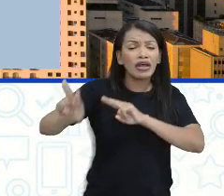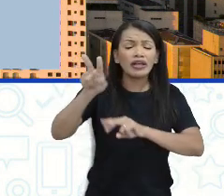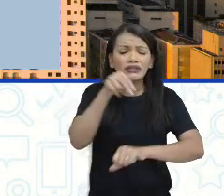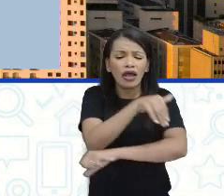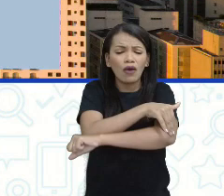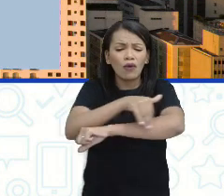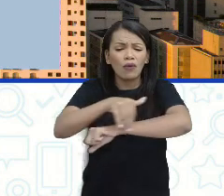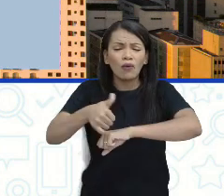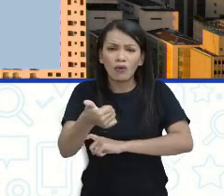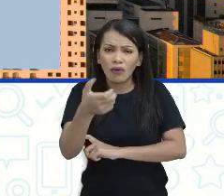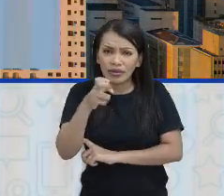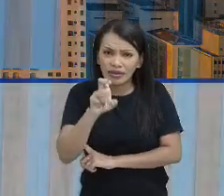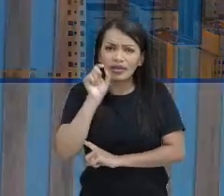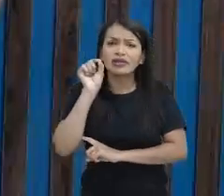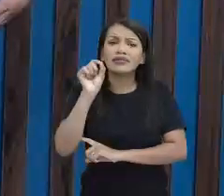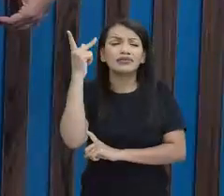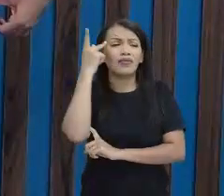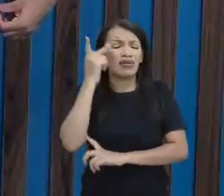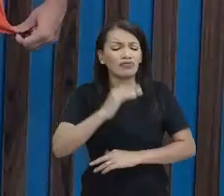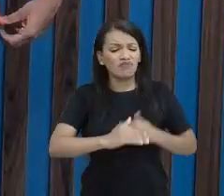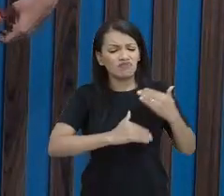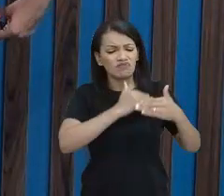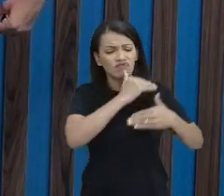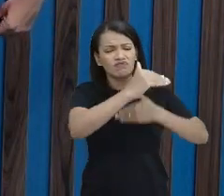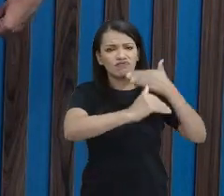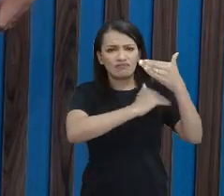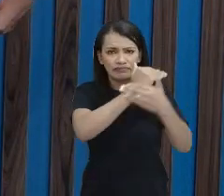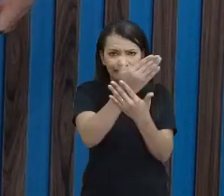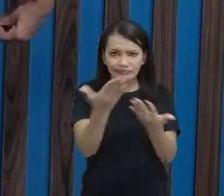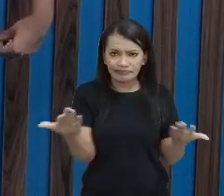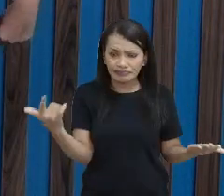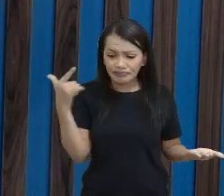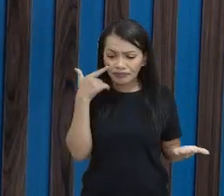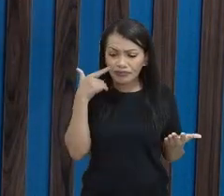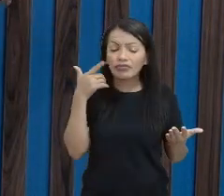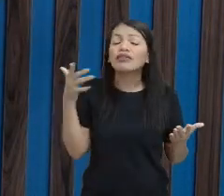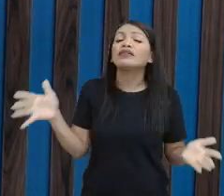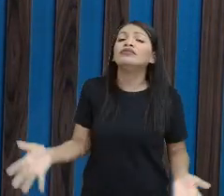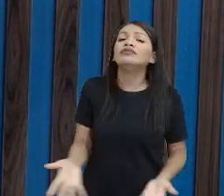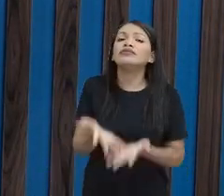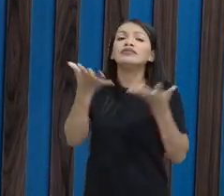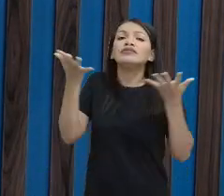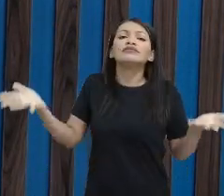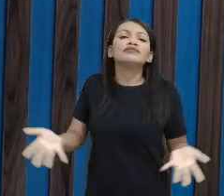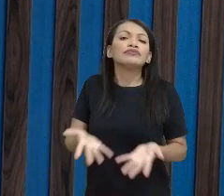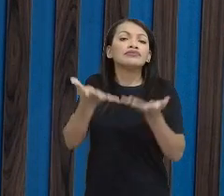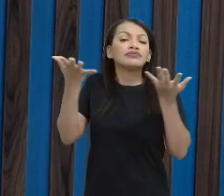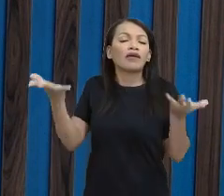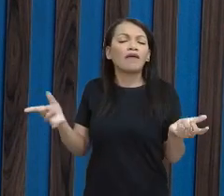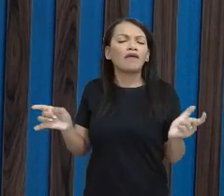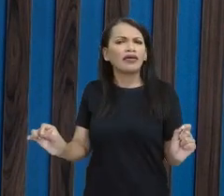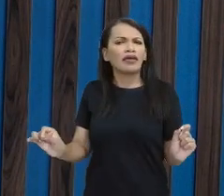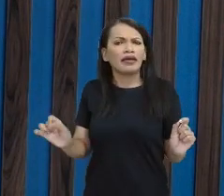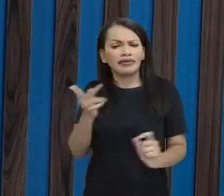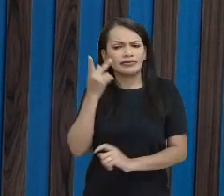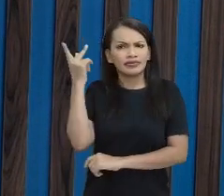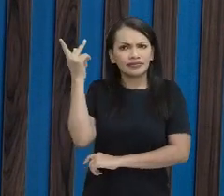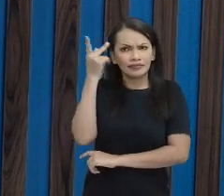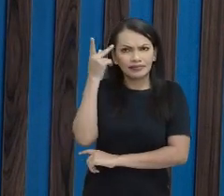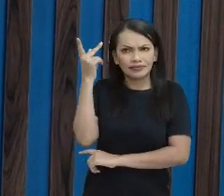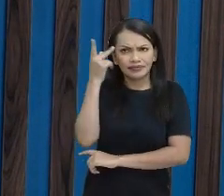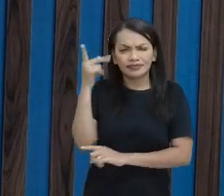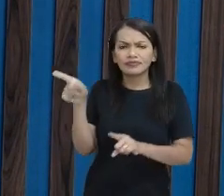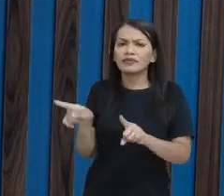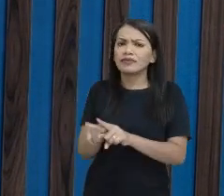e o progresso de São Paulo. E aí a gente tem essa exaltação a São Paulo, que é uma também característica de Oswald e também